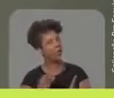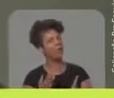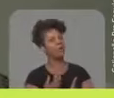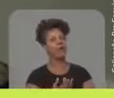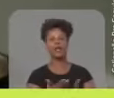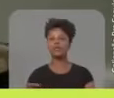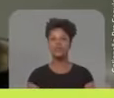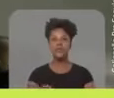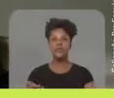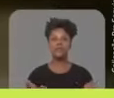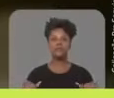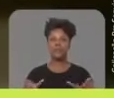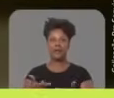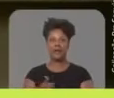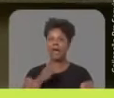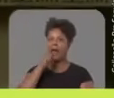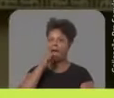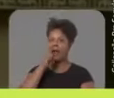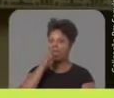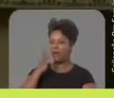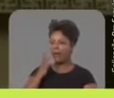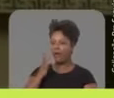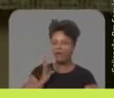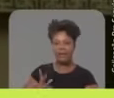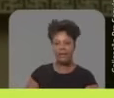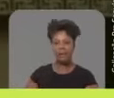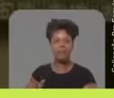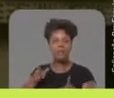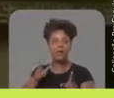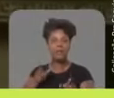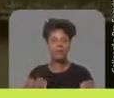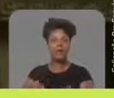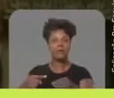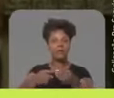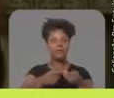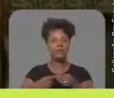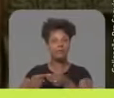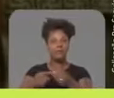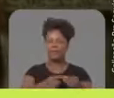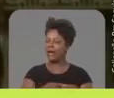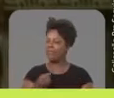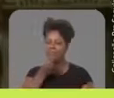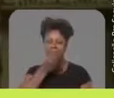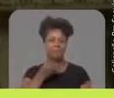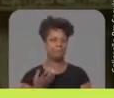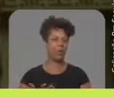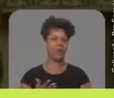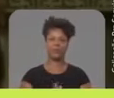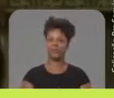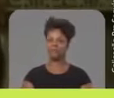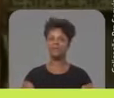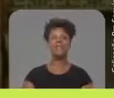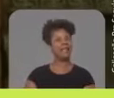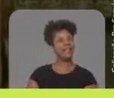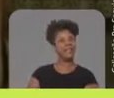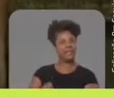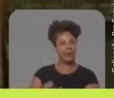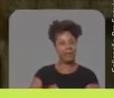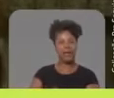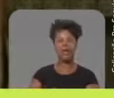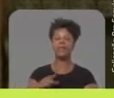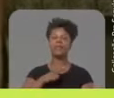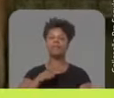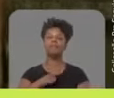aqui. Hoje é uma maravilha, a água tratada, que eles falam que nem na cidade tem uma água dessa, né? Quase uma água mineral, muito boa a água. E